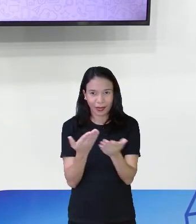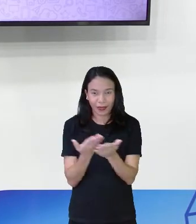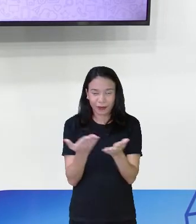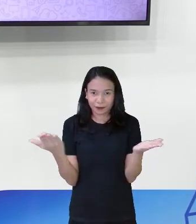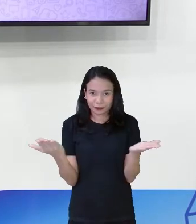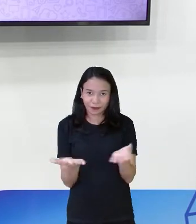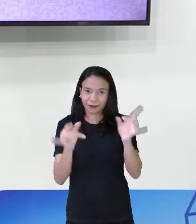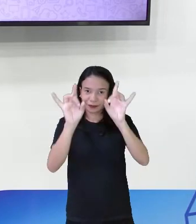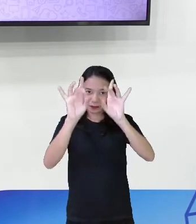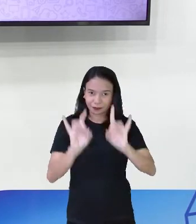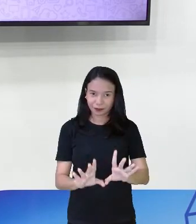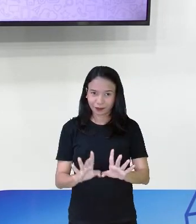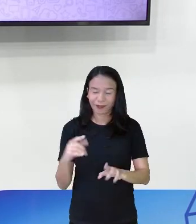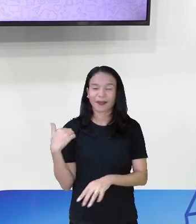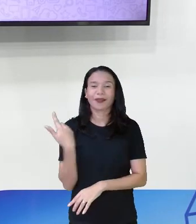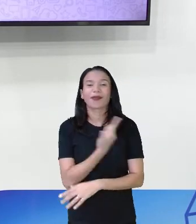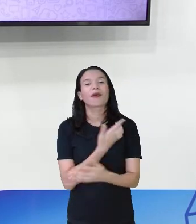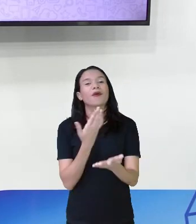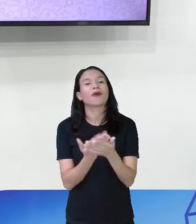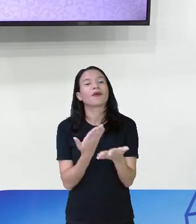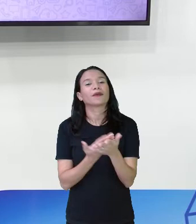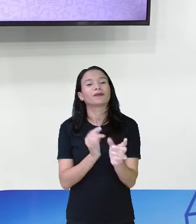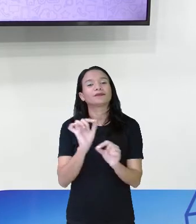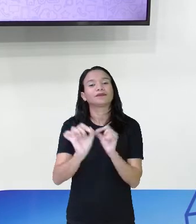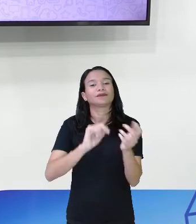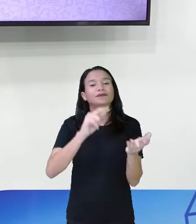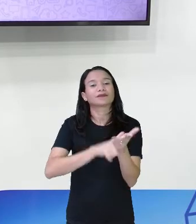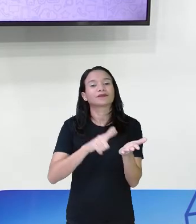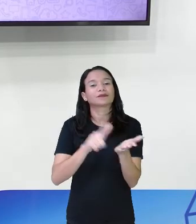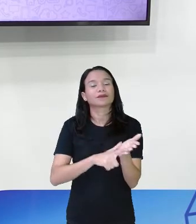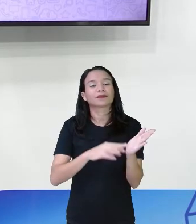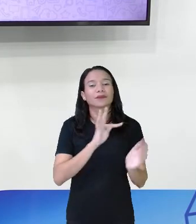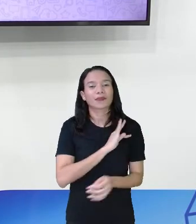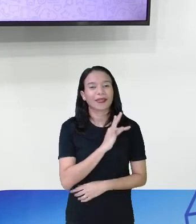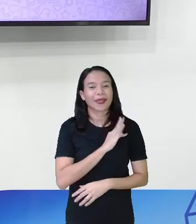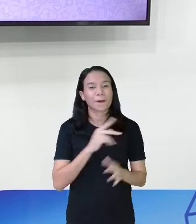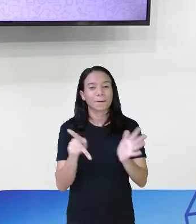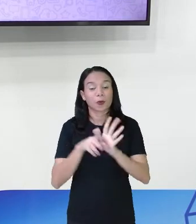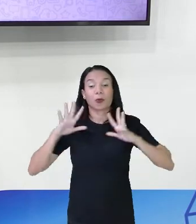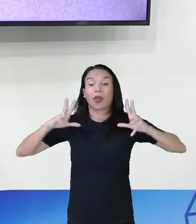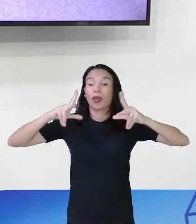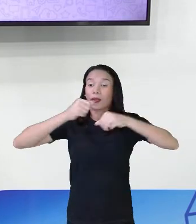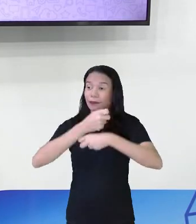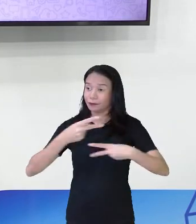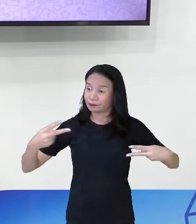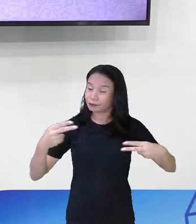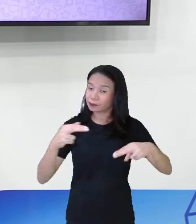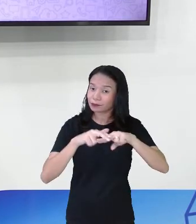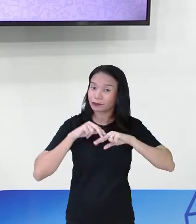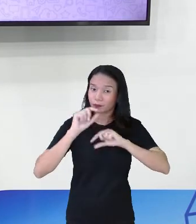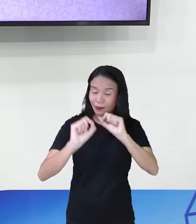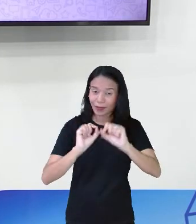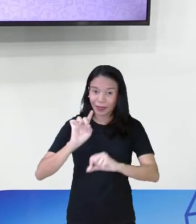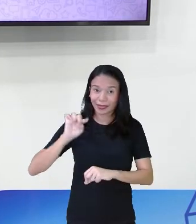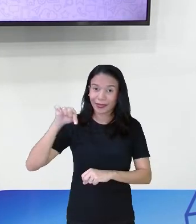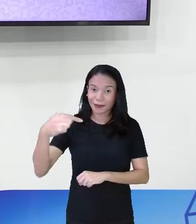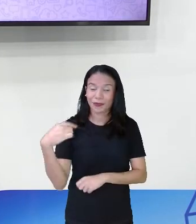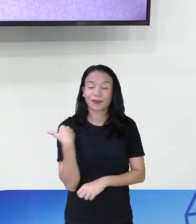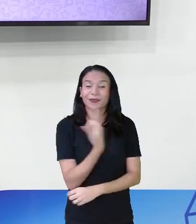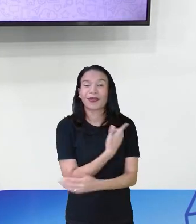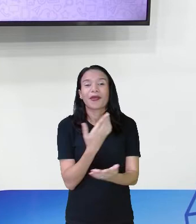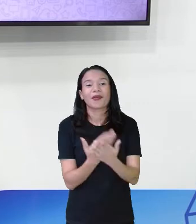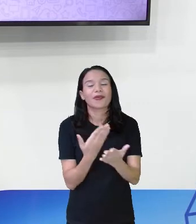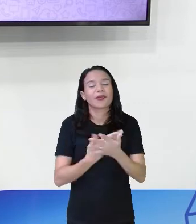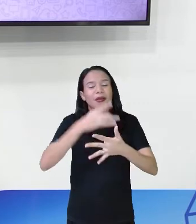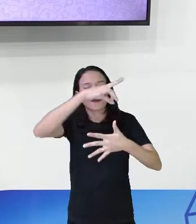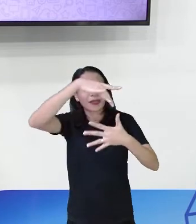em especial, vamos trabalhar um pouquinho sobre a ficha técnica dos animais, até porque daqui a pouco vamos trabalhar um pouquinho